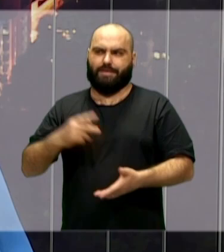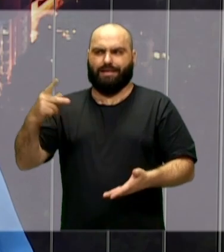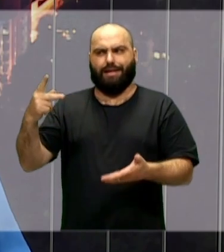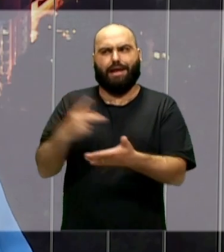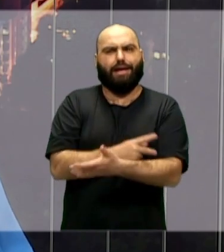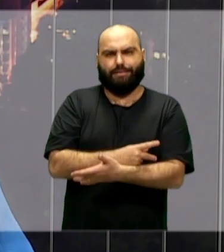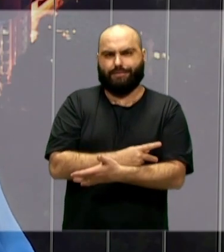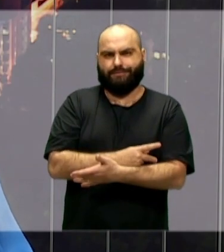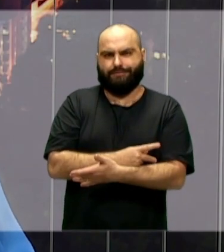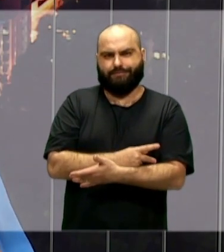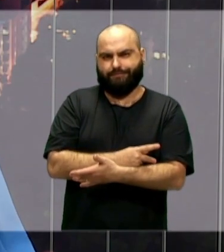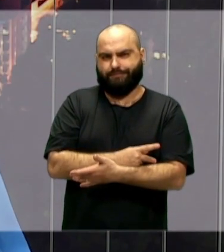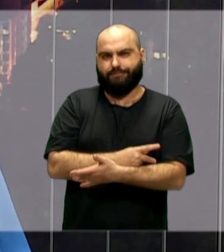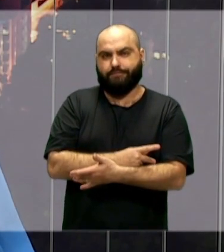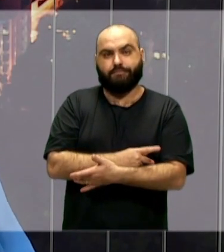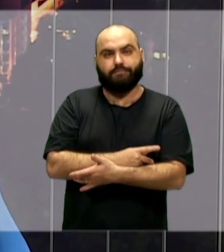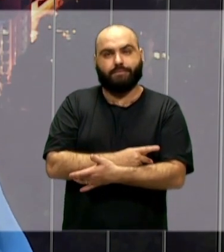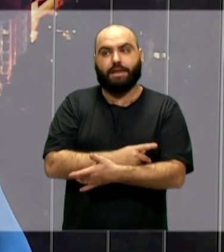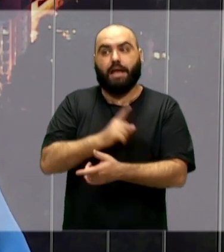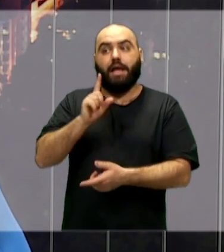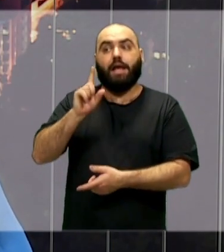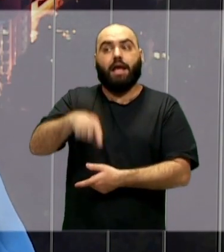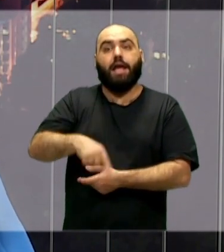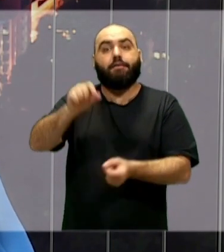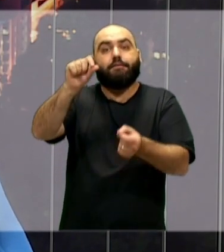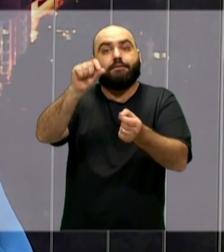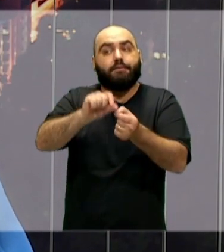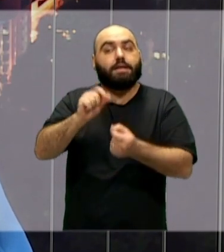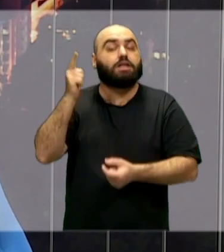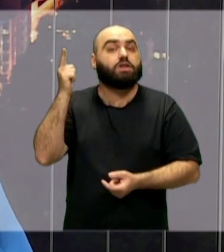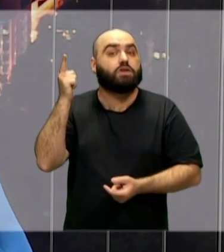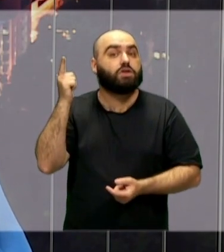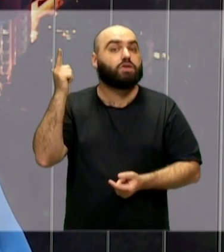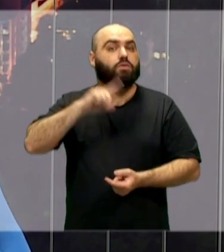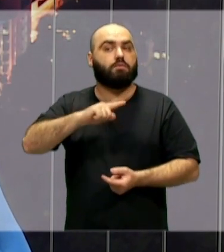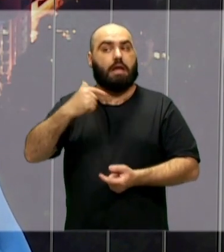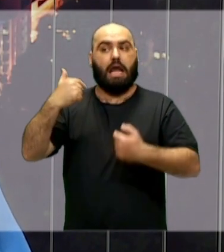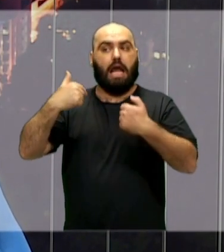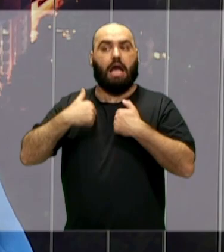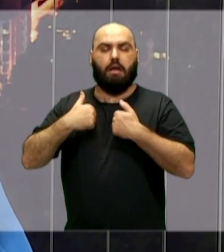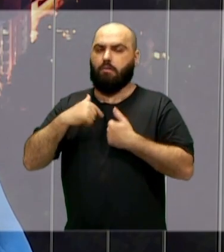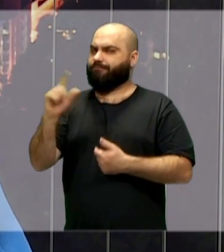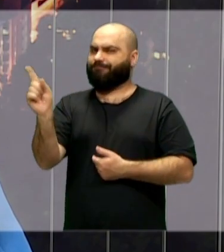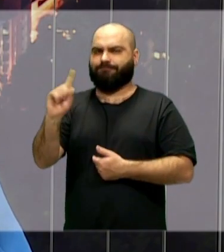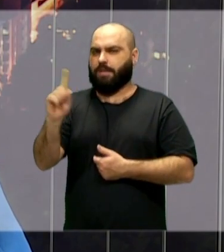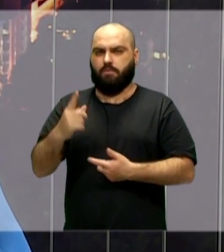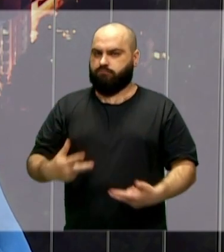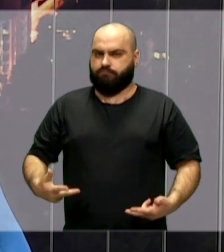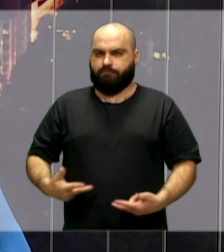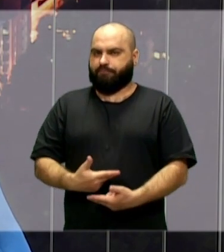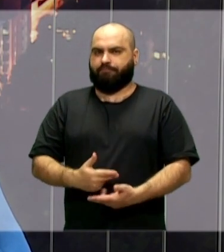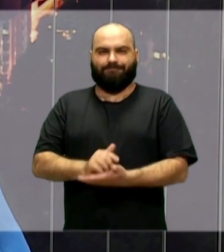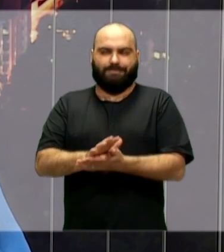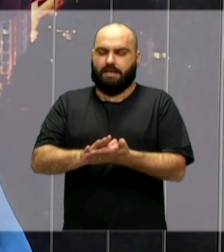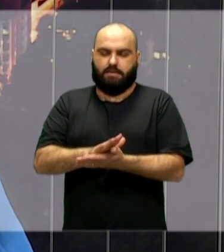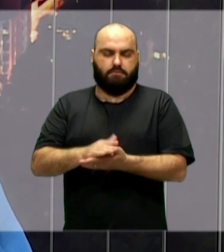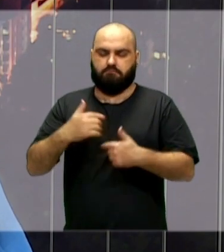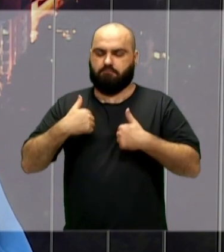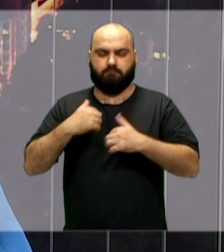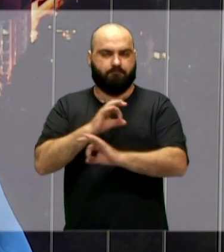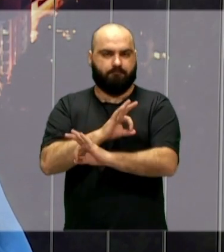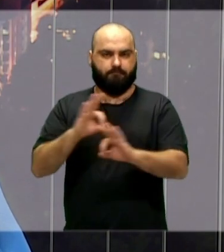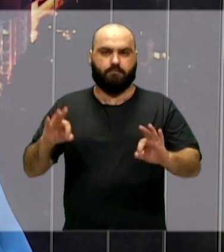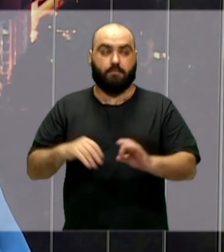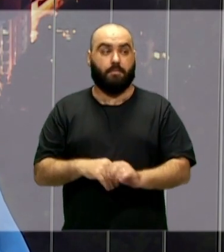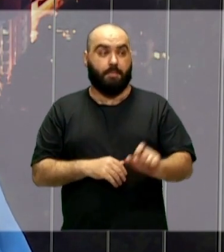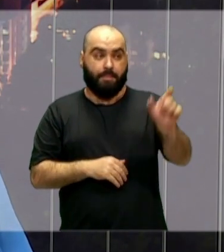cortado, é refeito, né? Mas eu não fiz essa cirurgia, é importante lembrar que, ela é uma